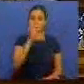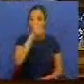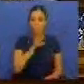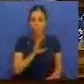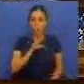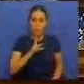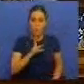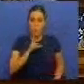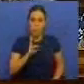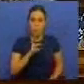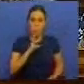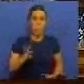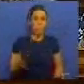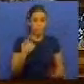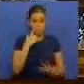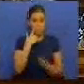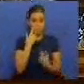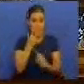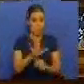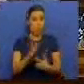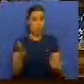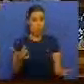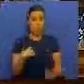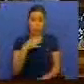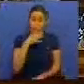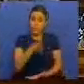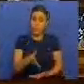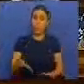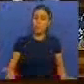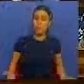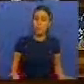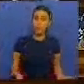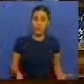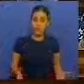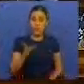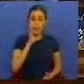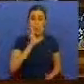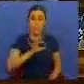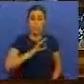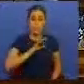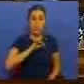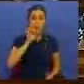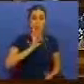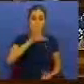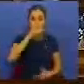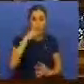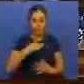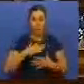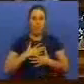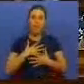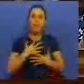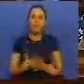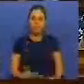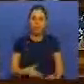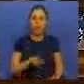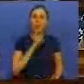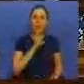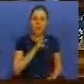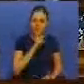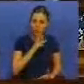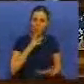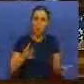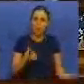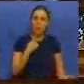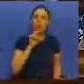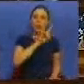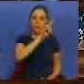demonstrou. Devo até salientar que a Sra. Ministra mostrou vontade em responder às